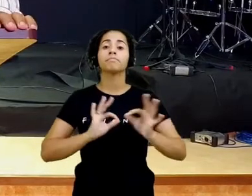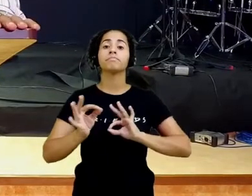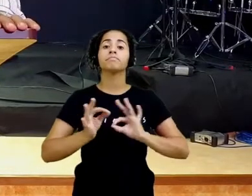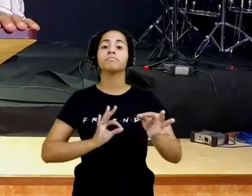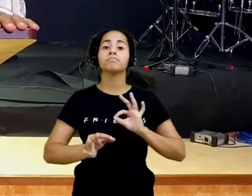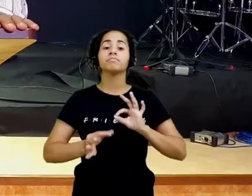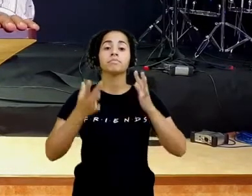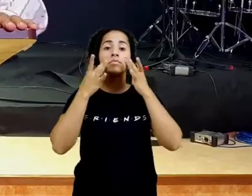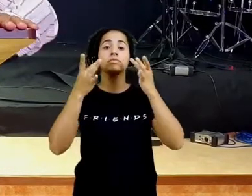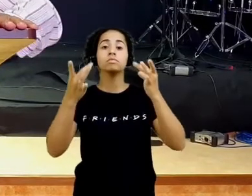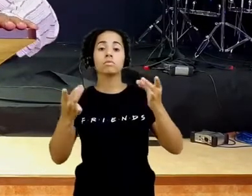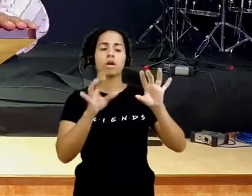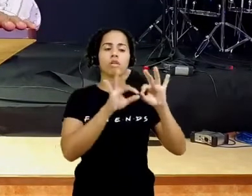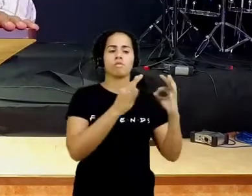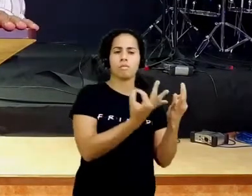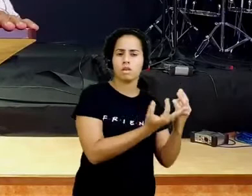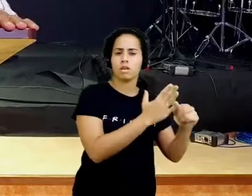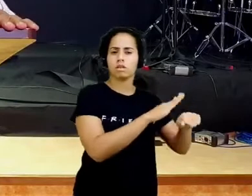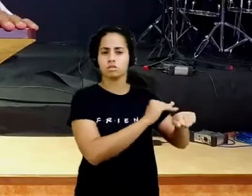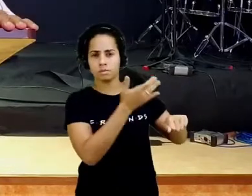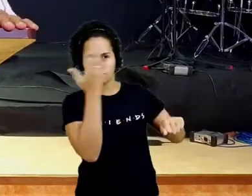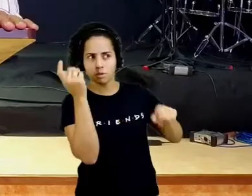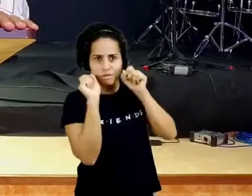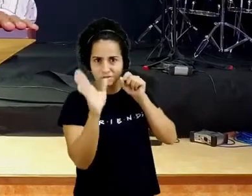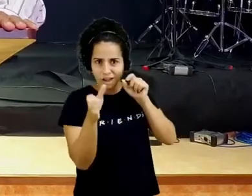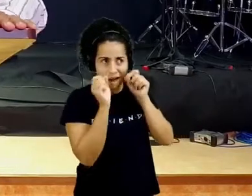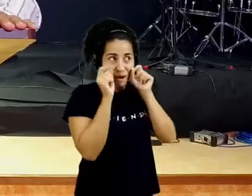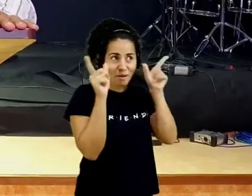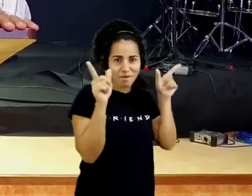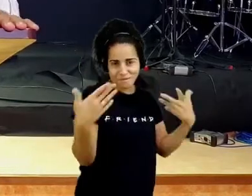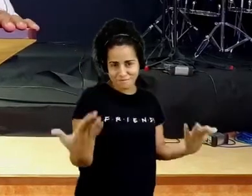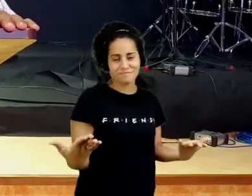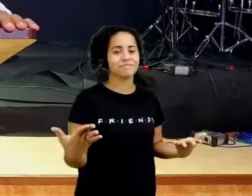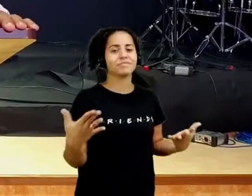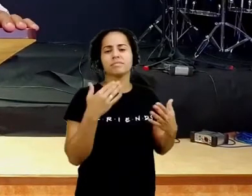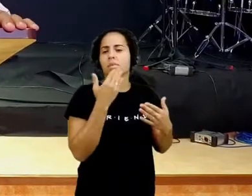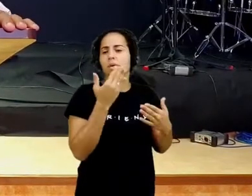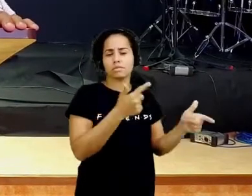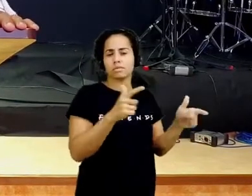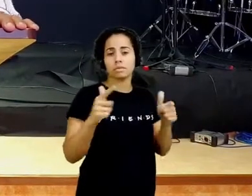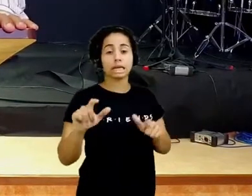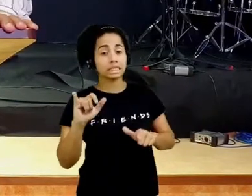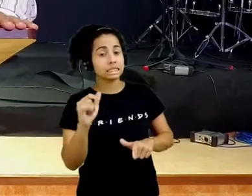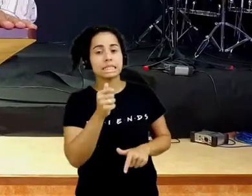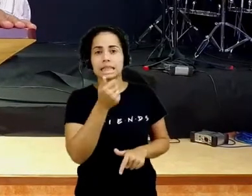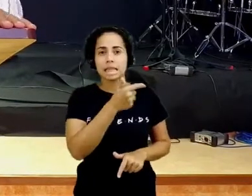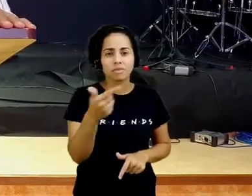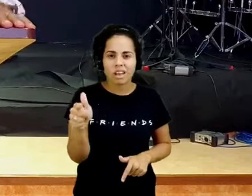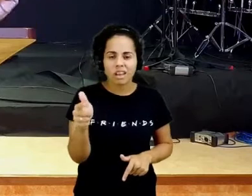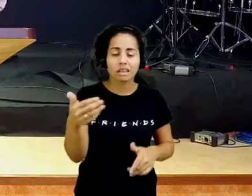Prepare-se aí com a sua família, aqueles que já se acordaram, onde você estiver. Se não estiver em